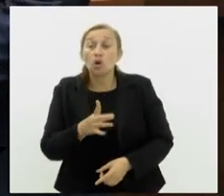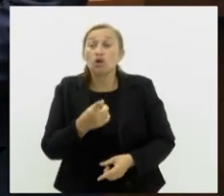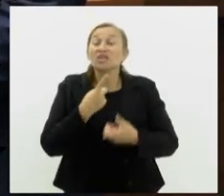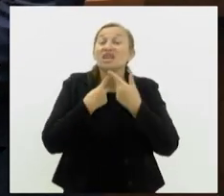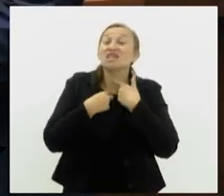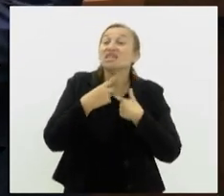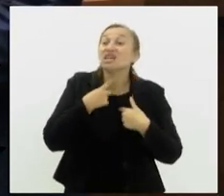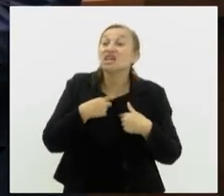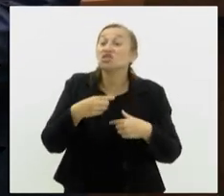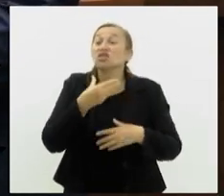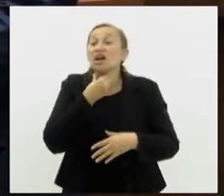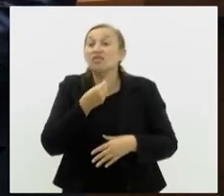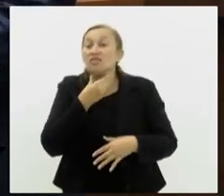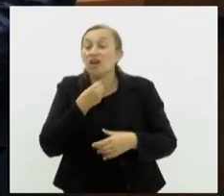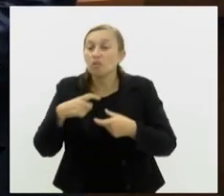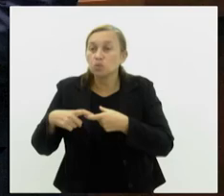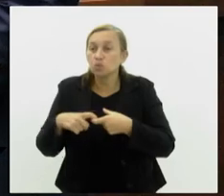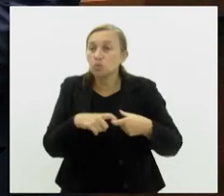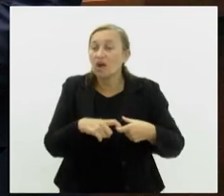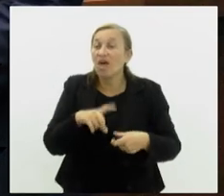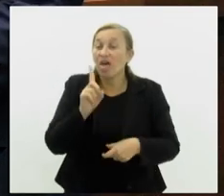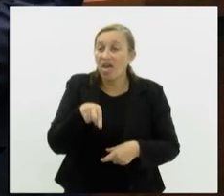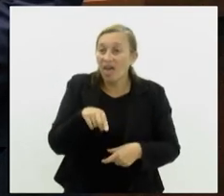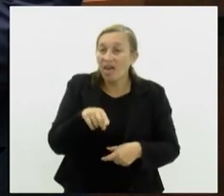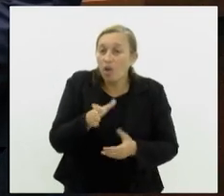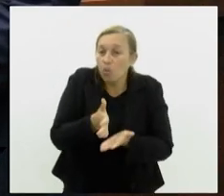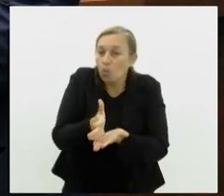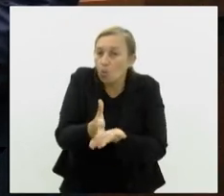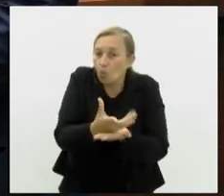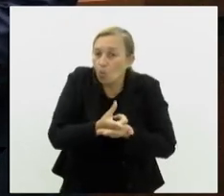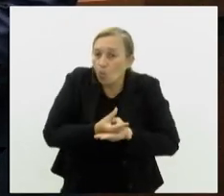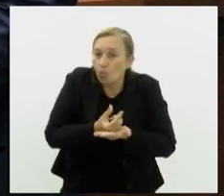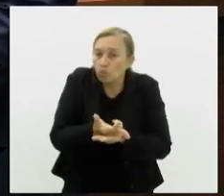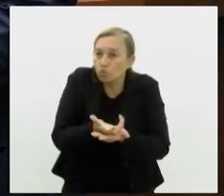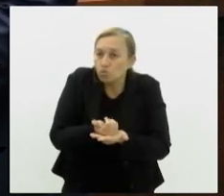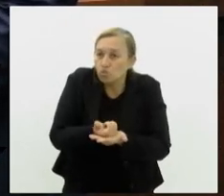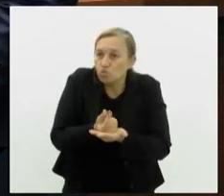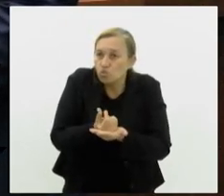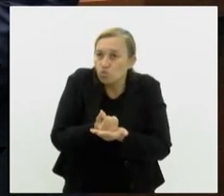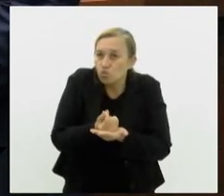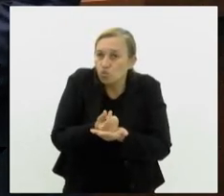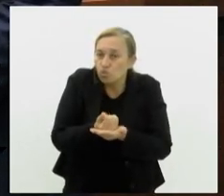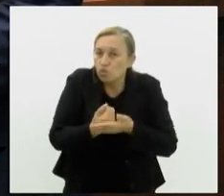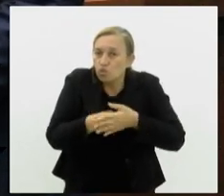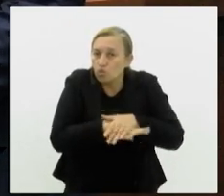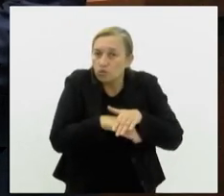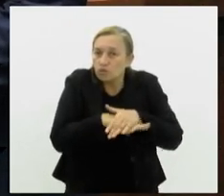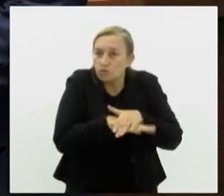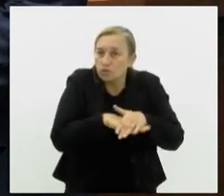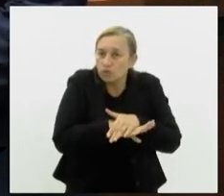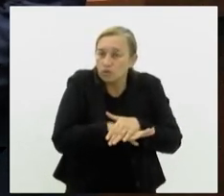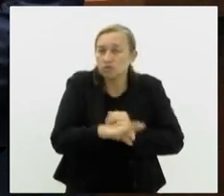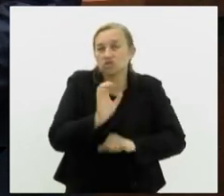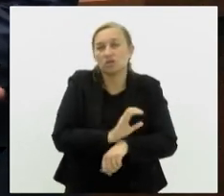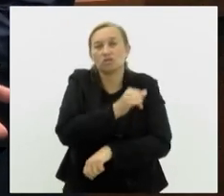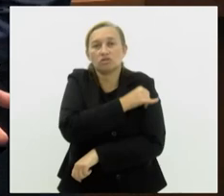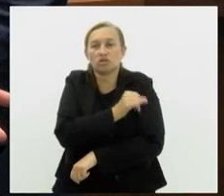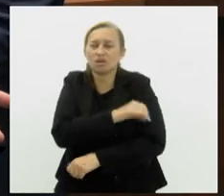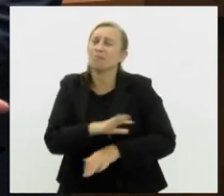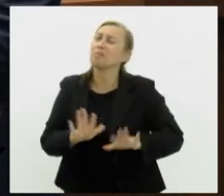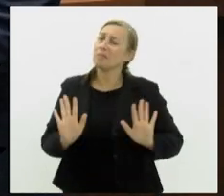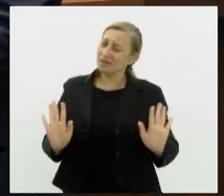falsas blitzes é arrecadar, é usurpar o bolso do cidadão de bem do Estado do Rio de Janeiro.